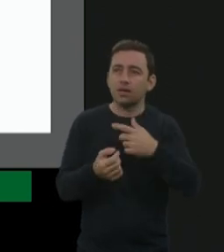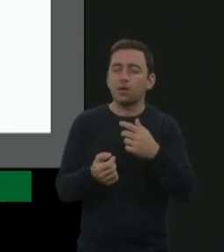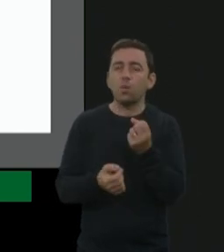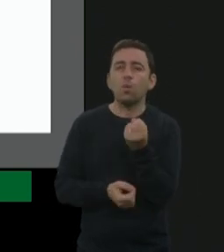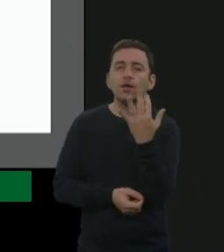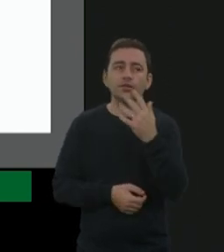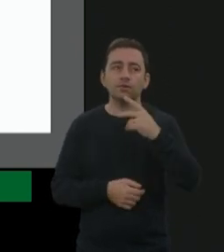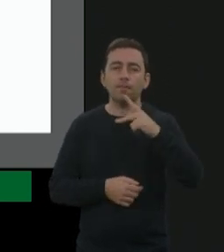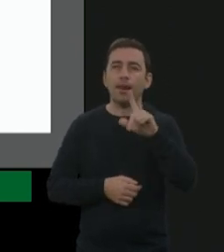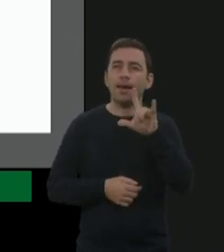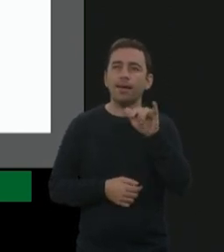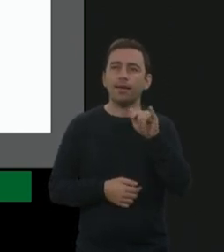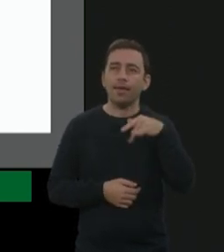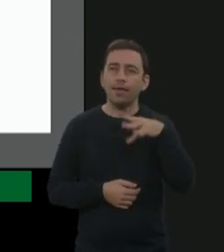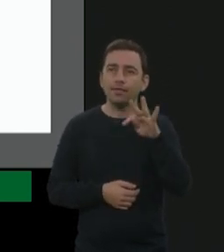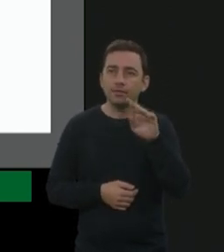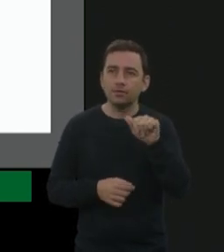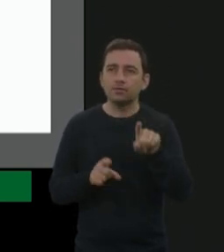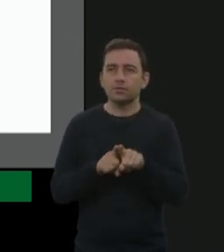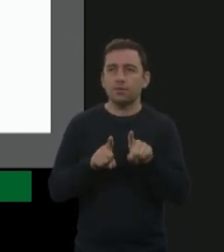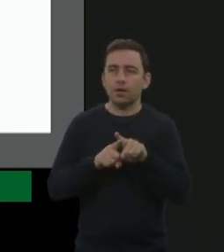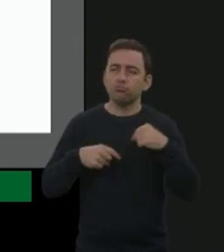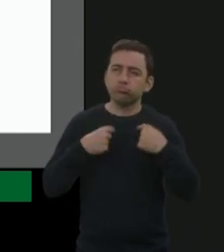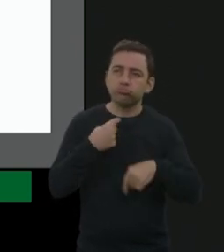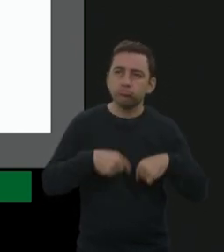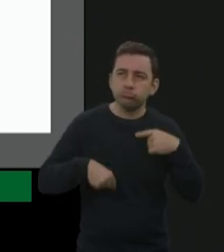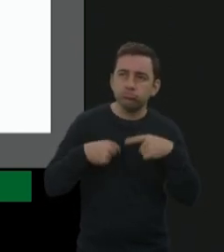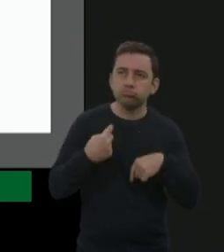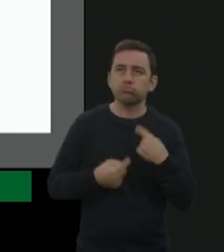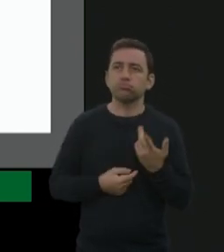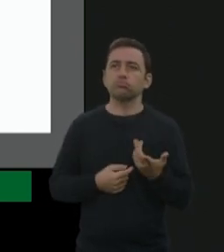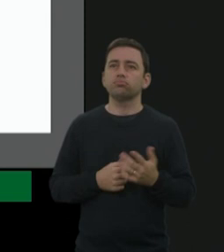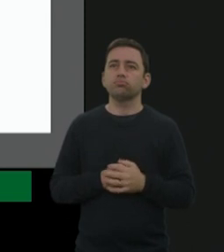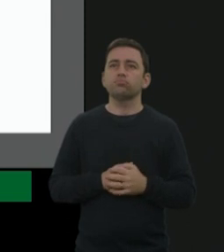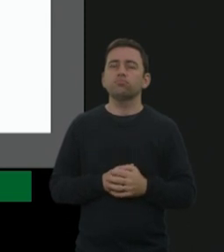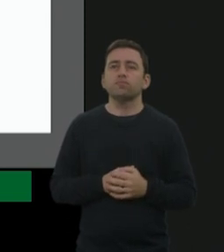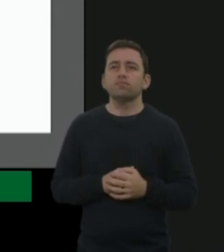baixa, na parte cardiovascular, toda alteração de triglicérides. Pode passar.